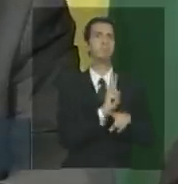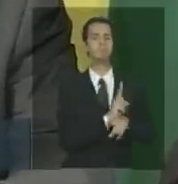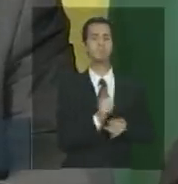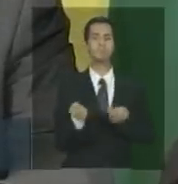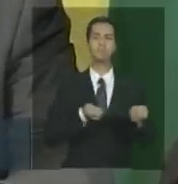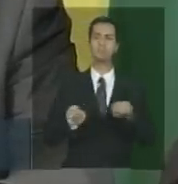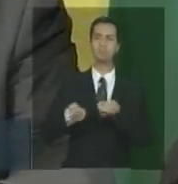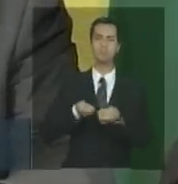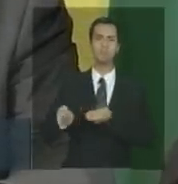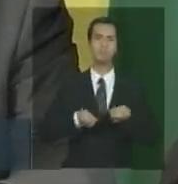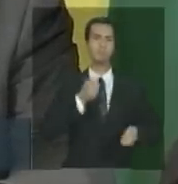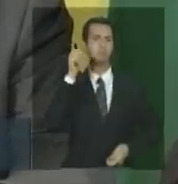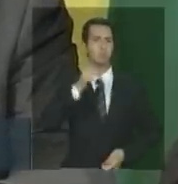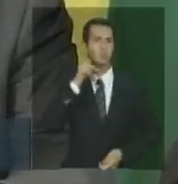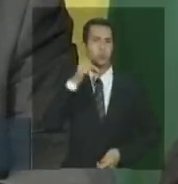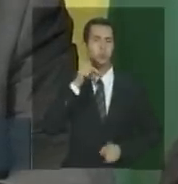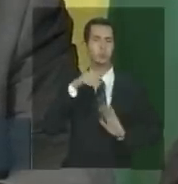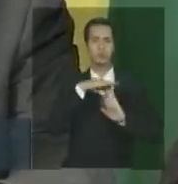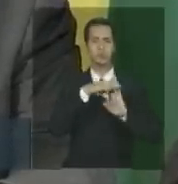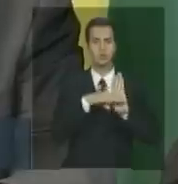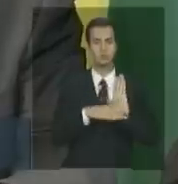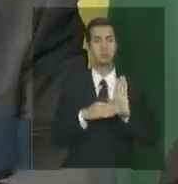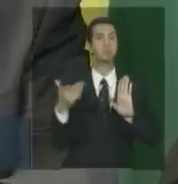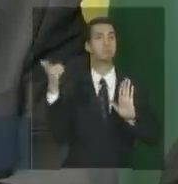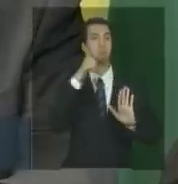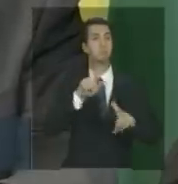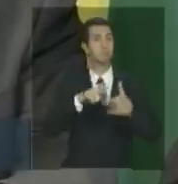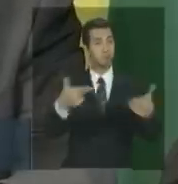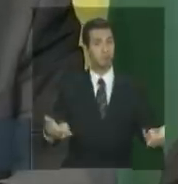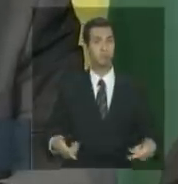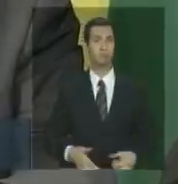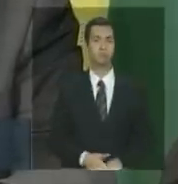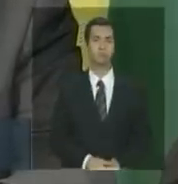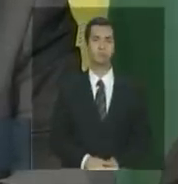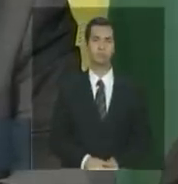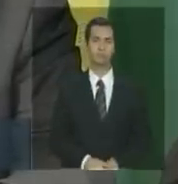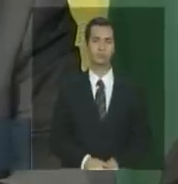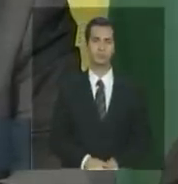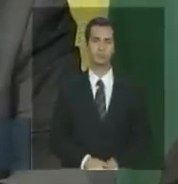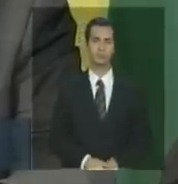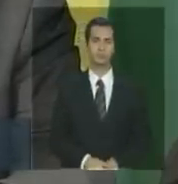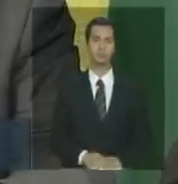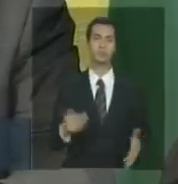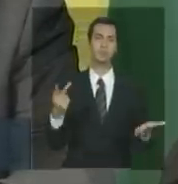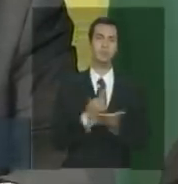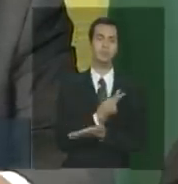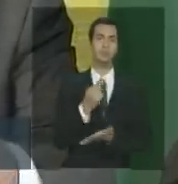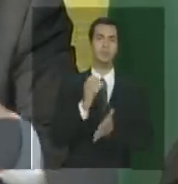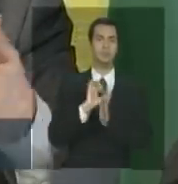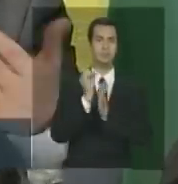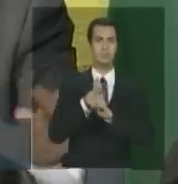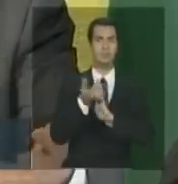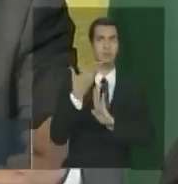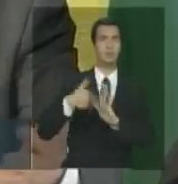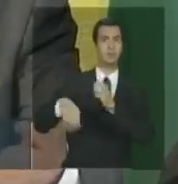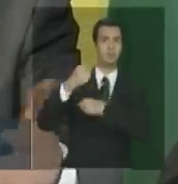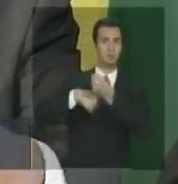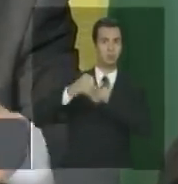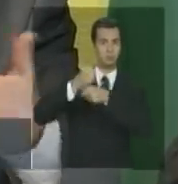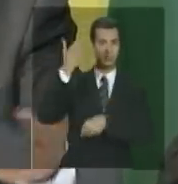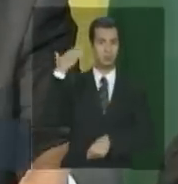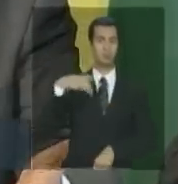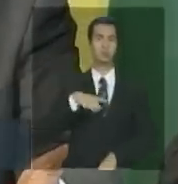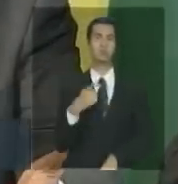modelado uma política nesse sentido que tem dado resultado. E, em função disso, desde o segundo semestre do ano passado, o câmbio já está